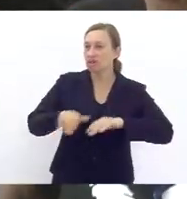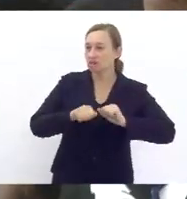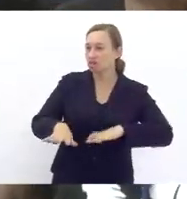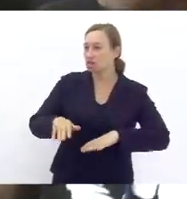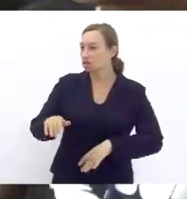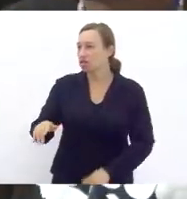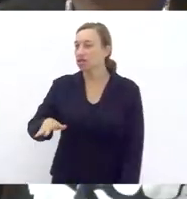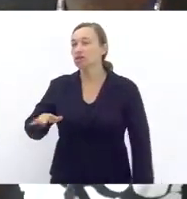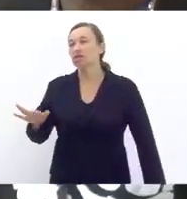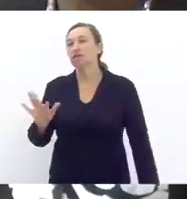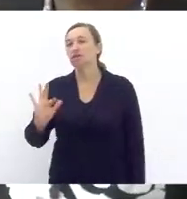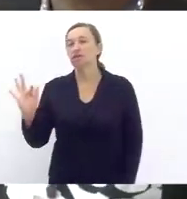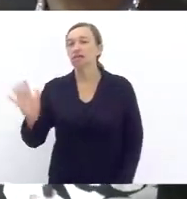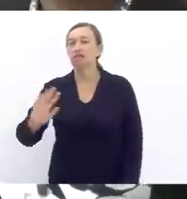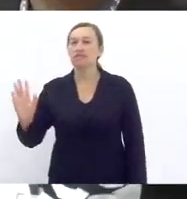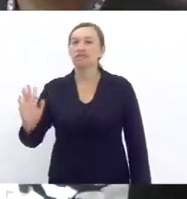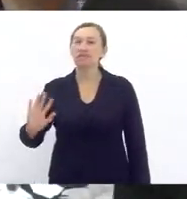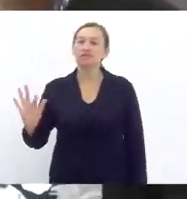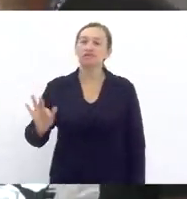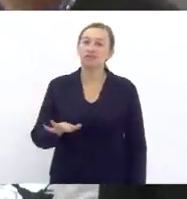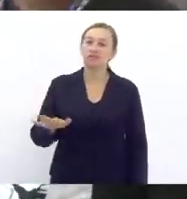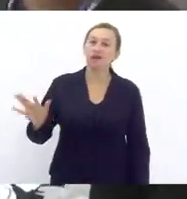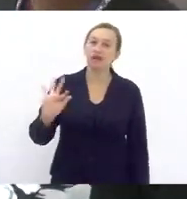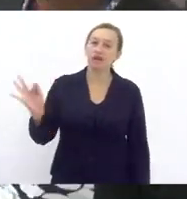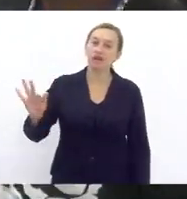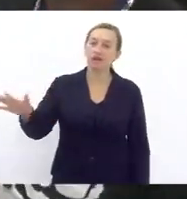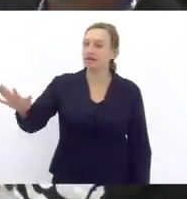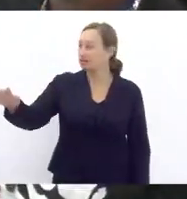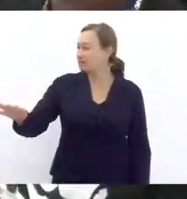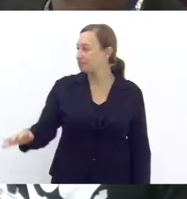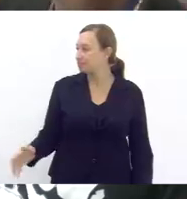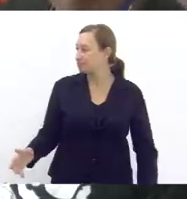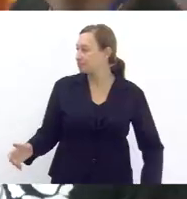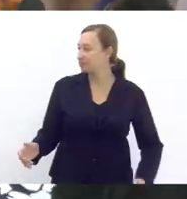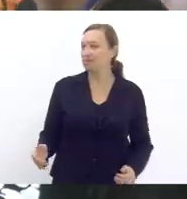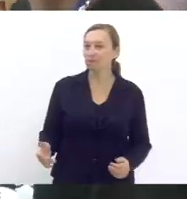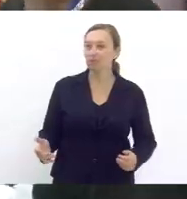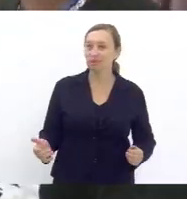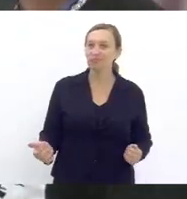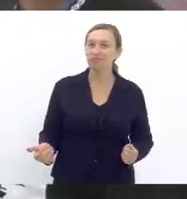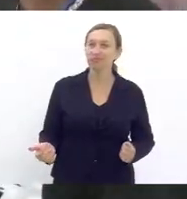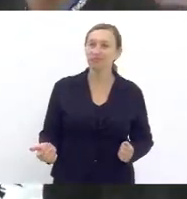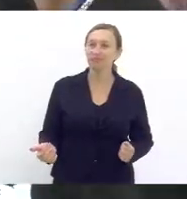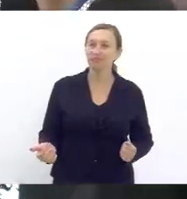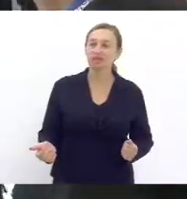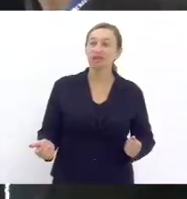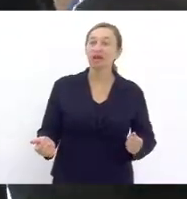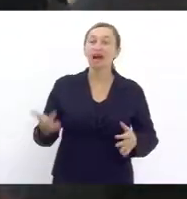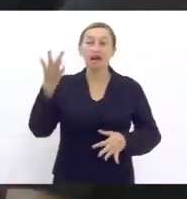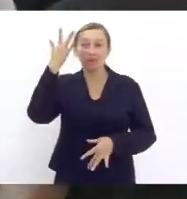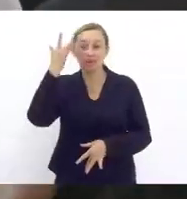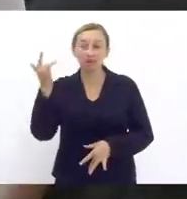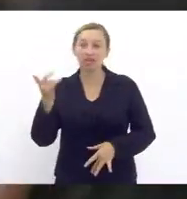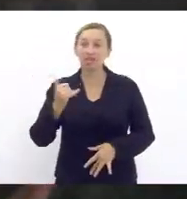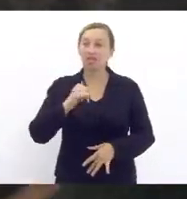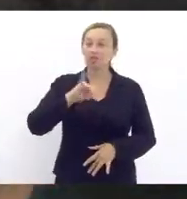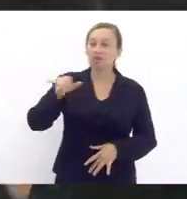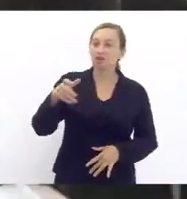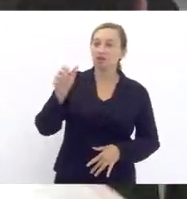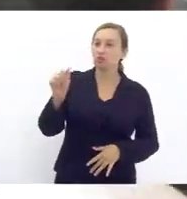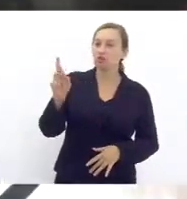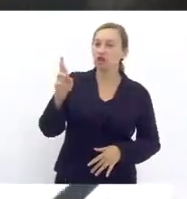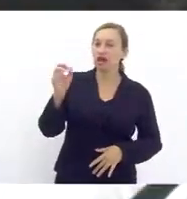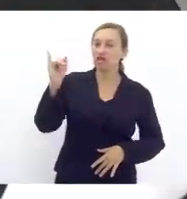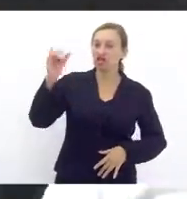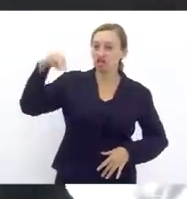abra Rio estamos juntos até amanhã no jardim de lá antes das